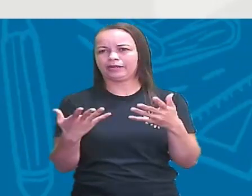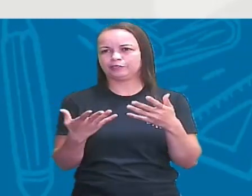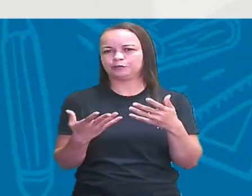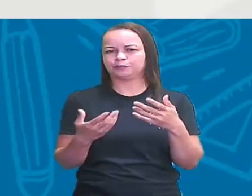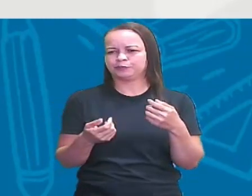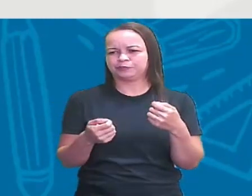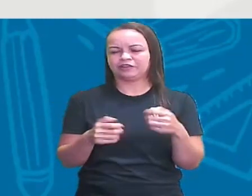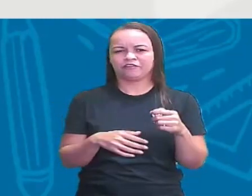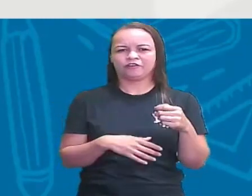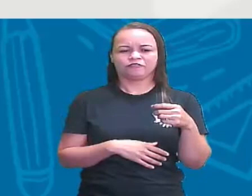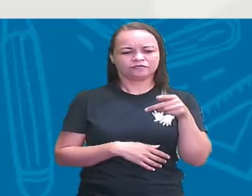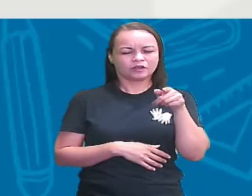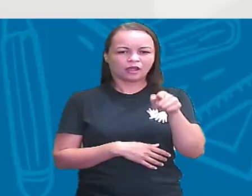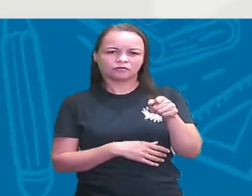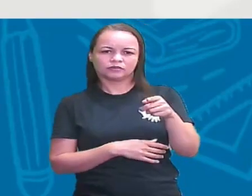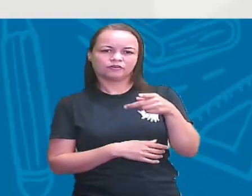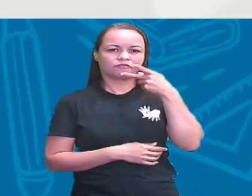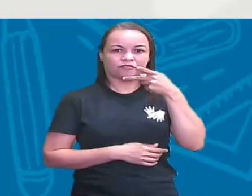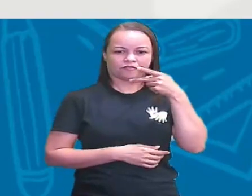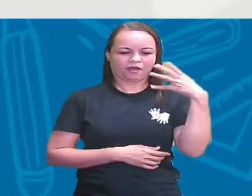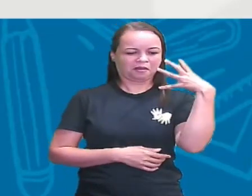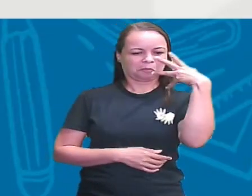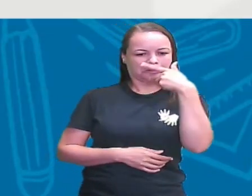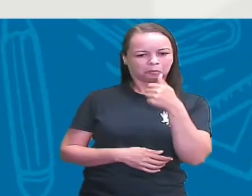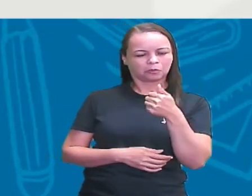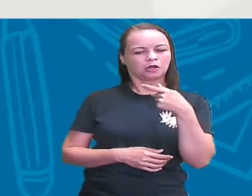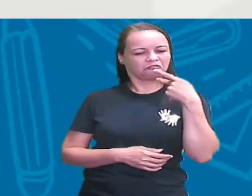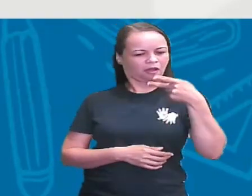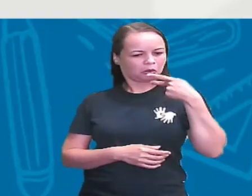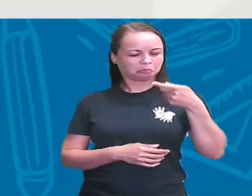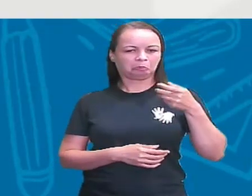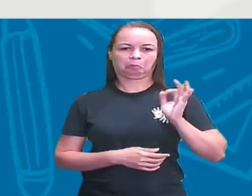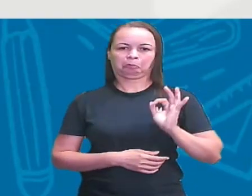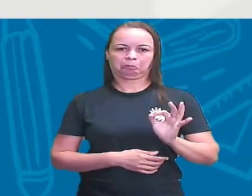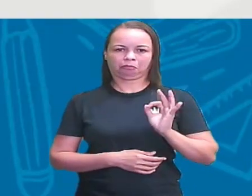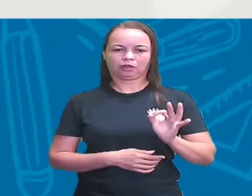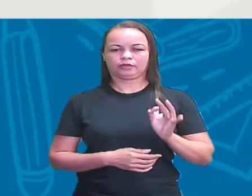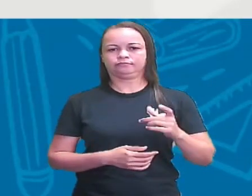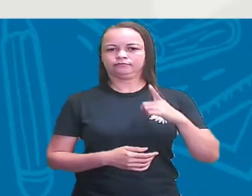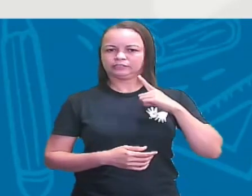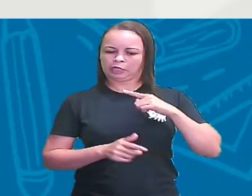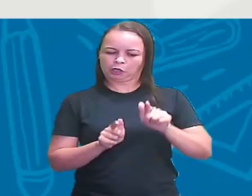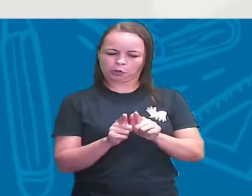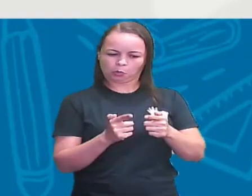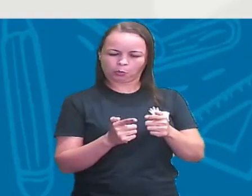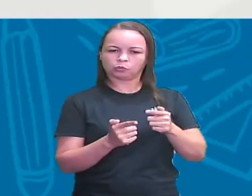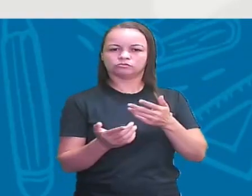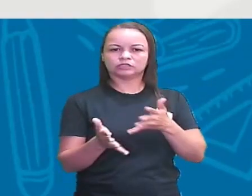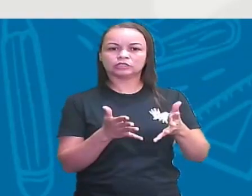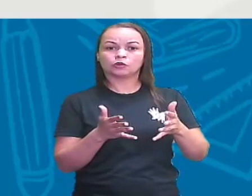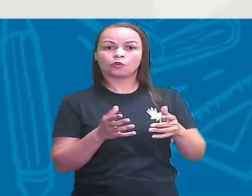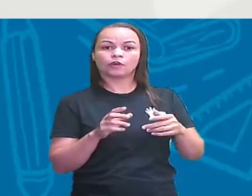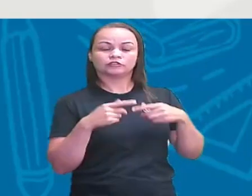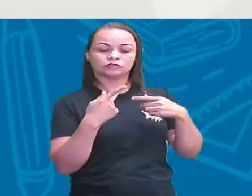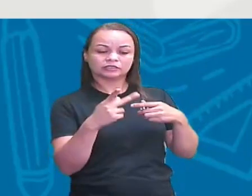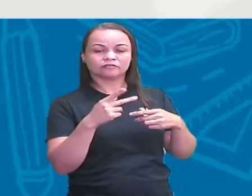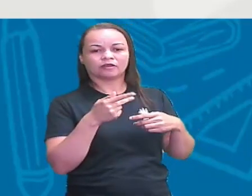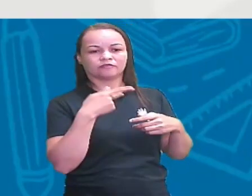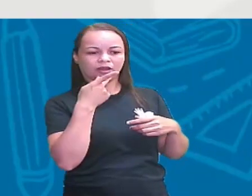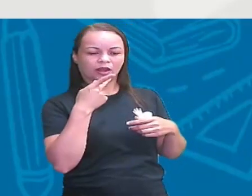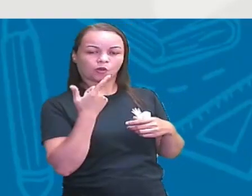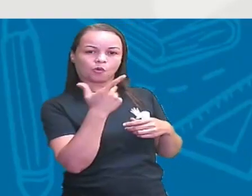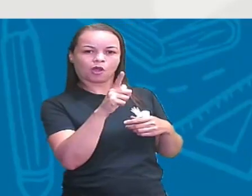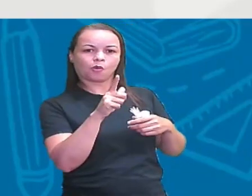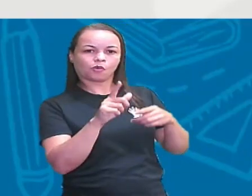bonito, né? Você ter um domínio gramatical, se quando você vai falar com seu